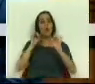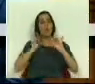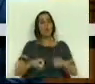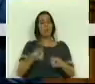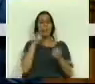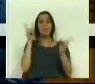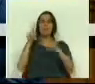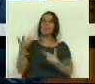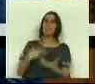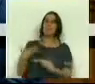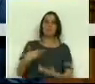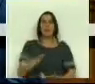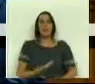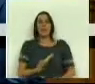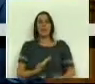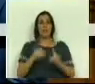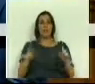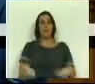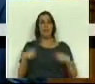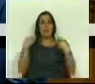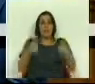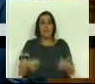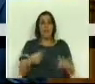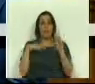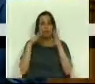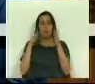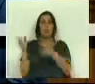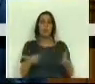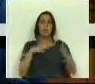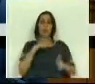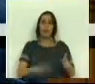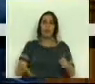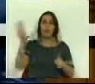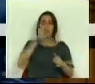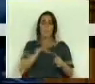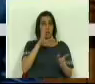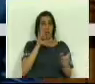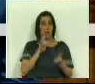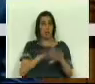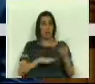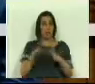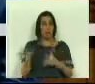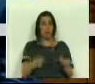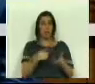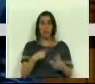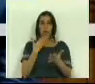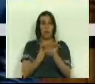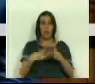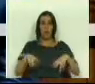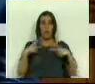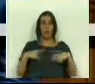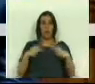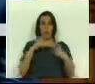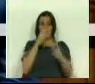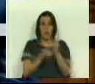pela renegociação da dívida, para depois nos virarmos para a produção nacional, porque se não produzirmos, não criamos riqueza.